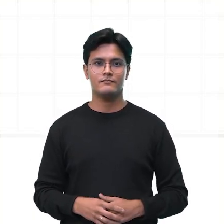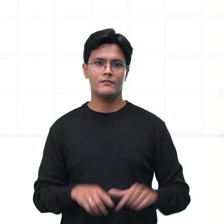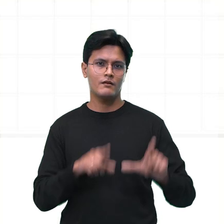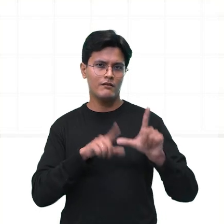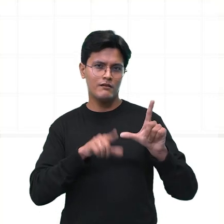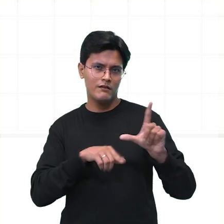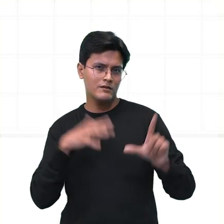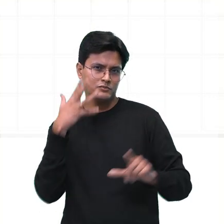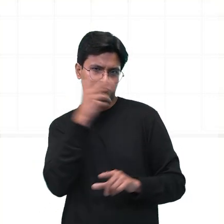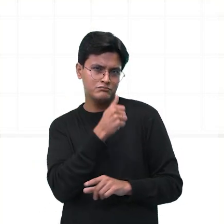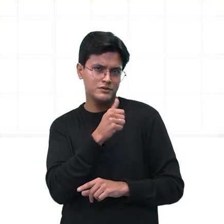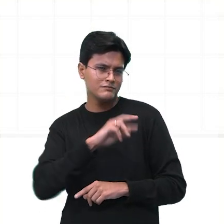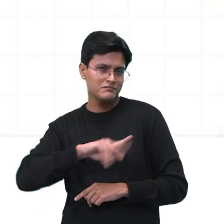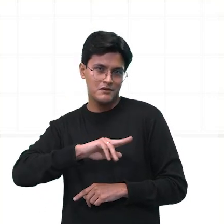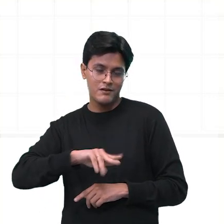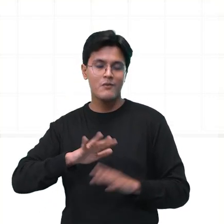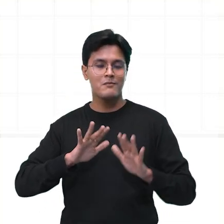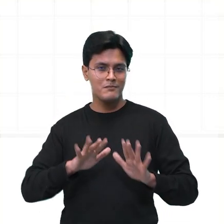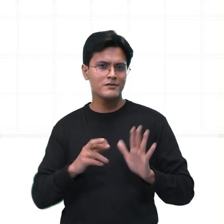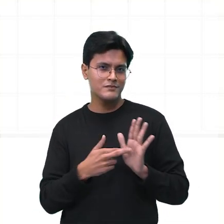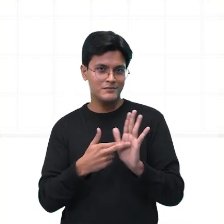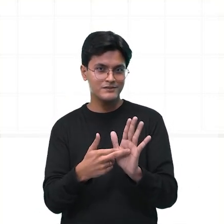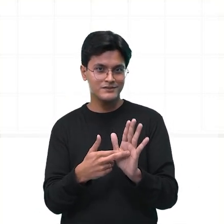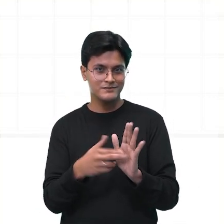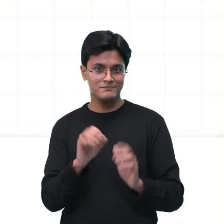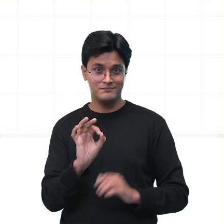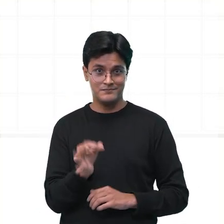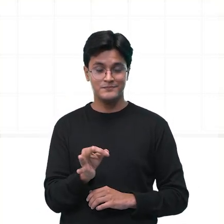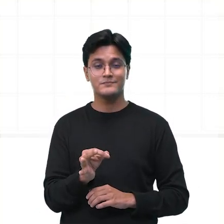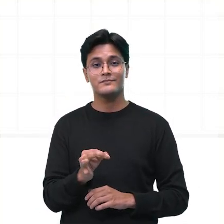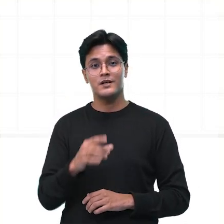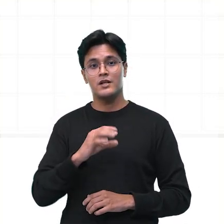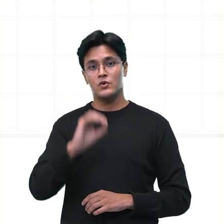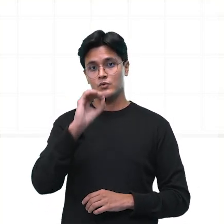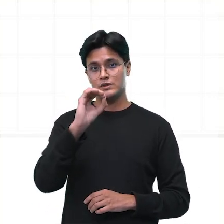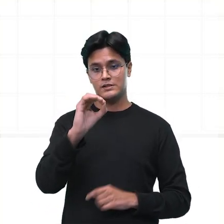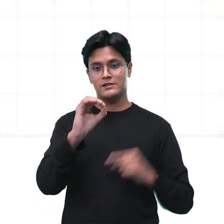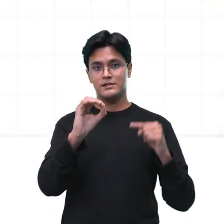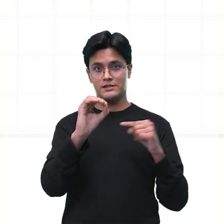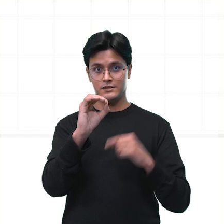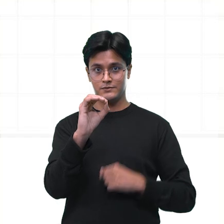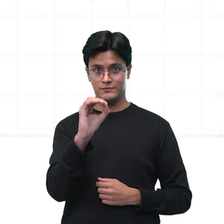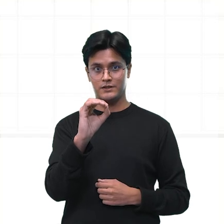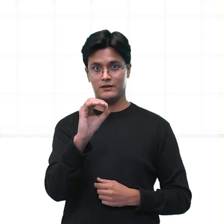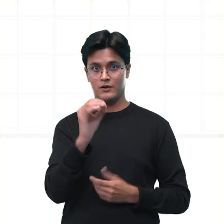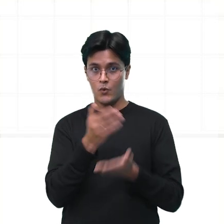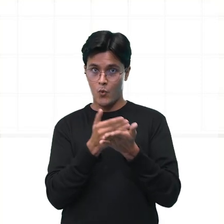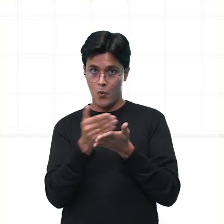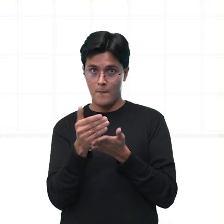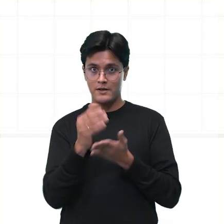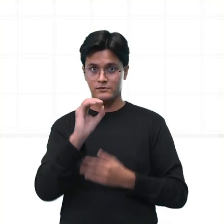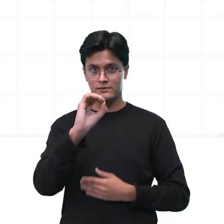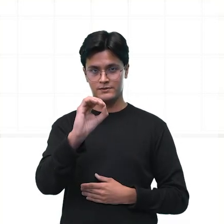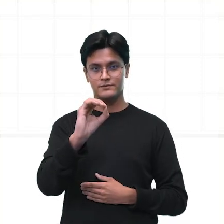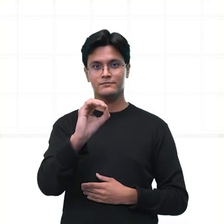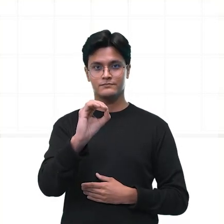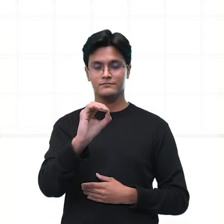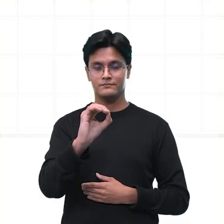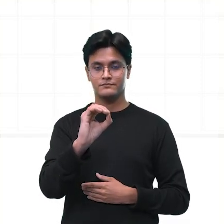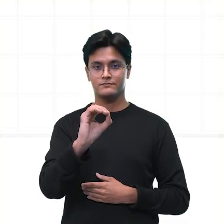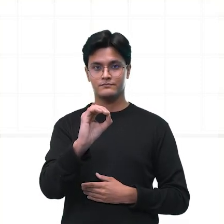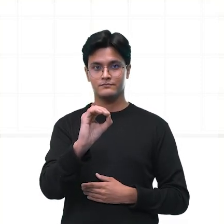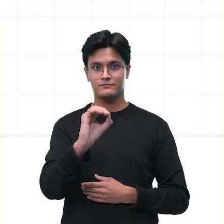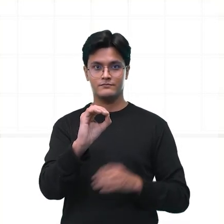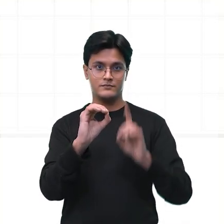legal mas essa é a representação tá aqui no centro nós temos a origem certo